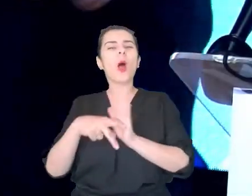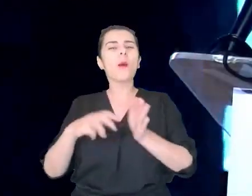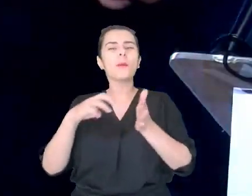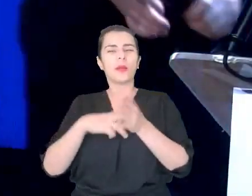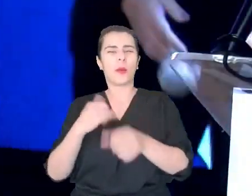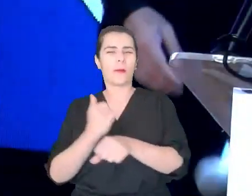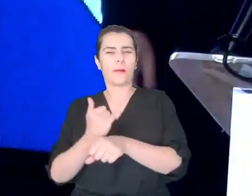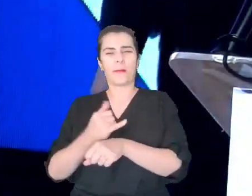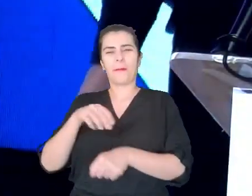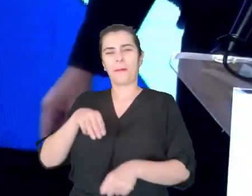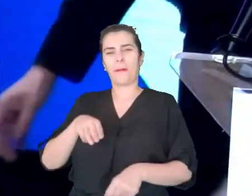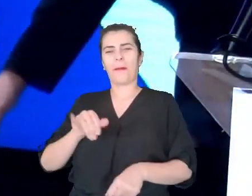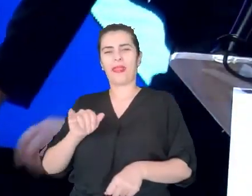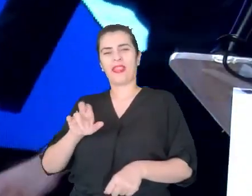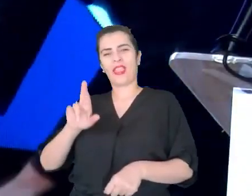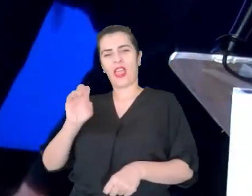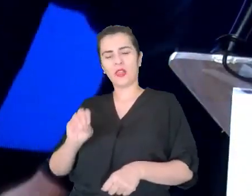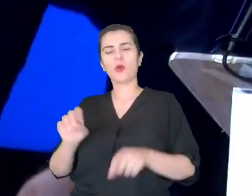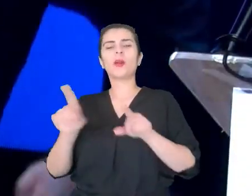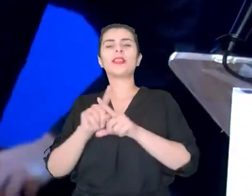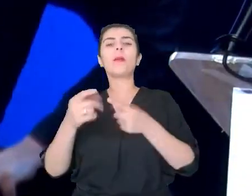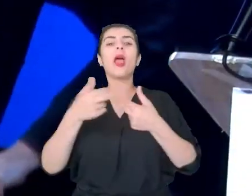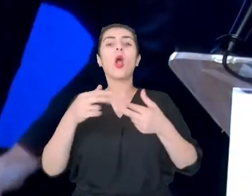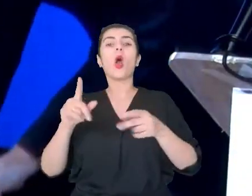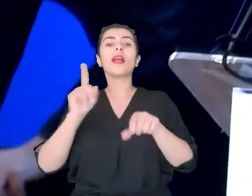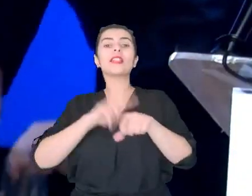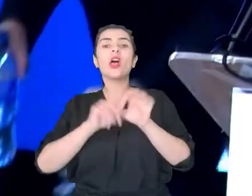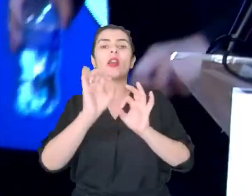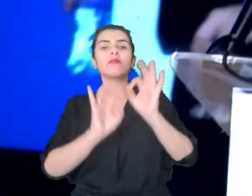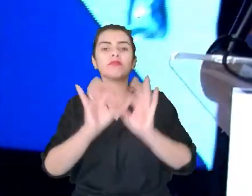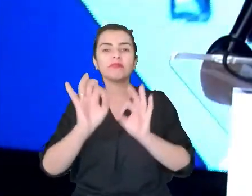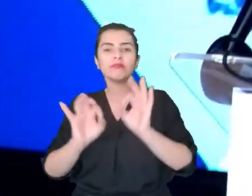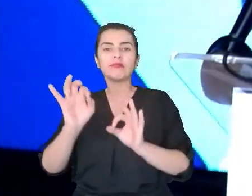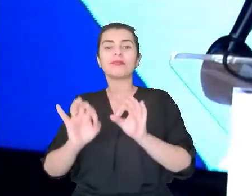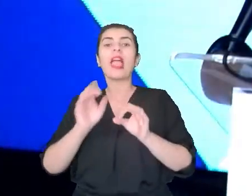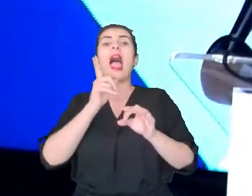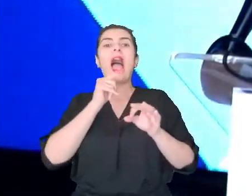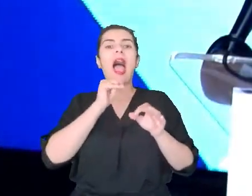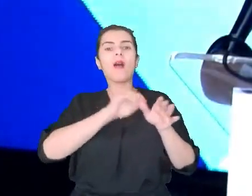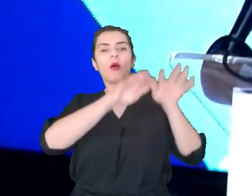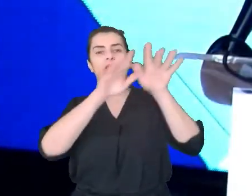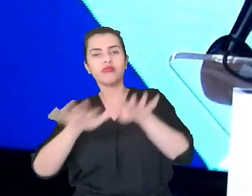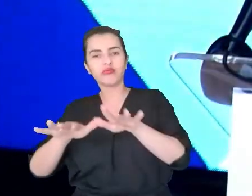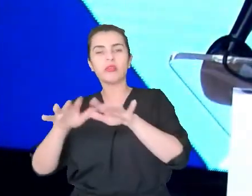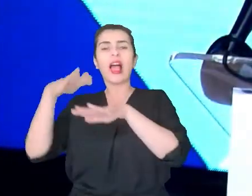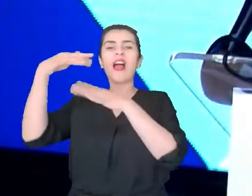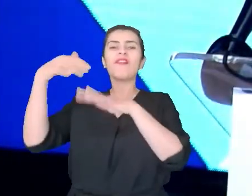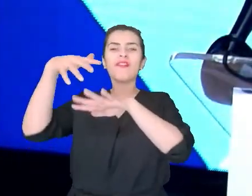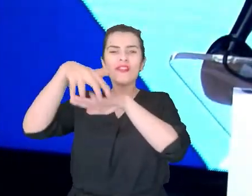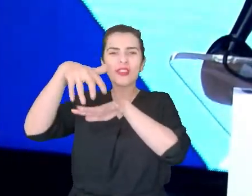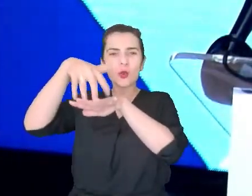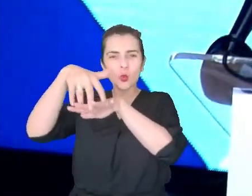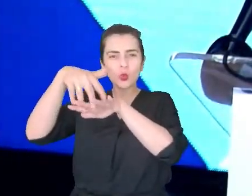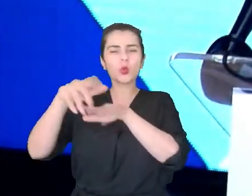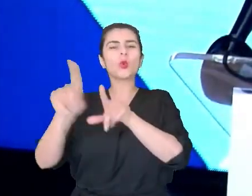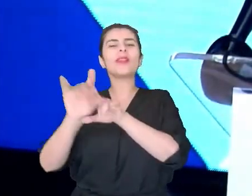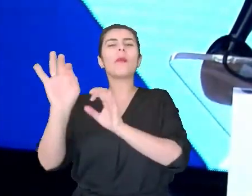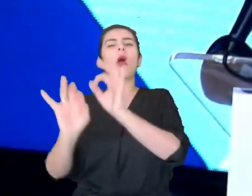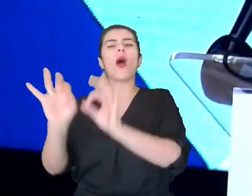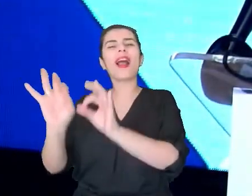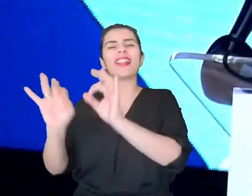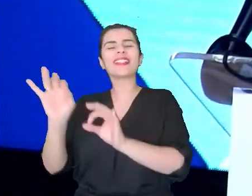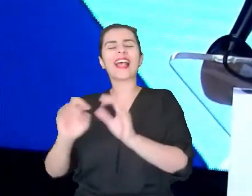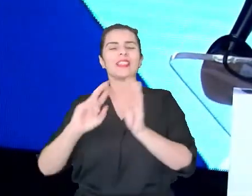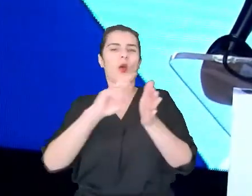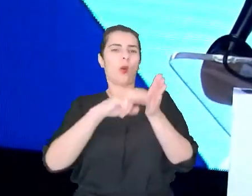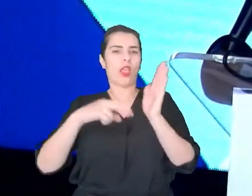parâmetros operacionais no desaguamento, filtragem e disposição de rejeitos. Quem vai moderar